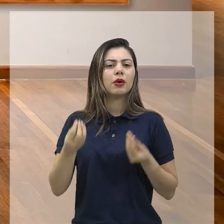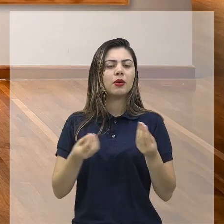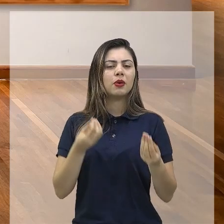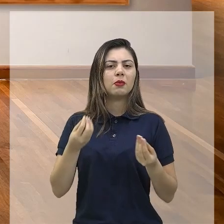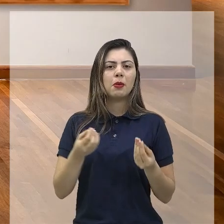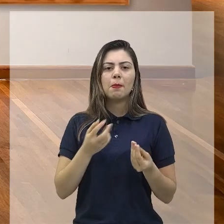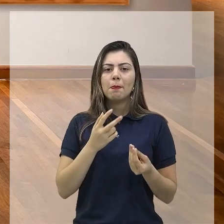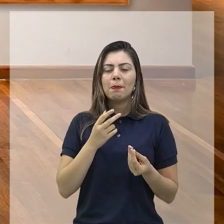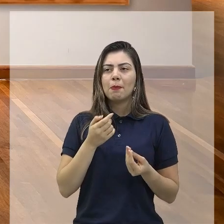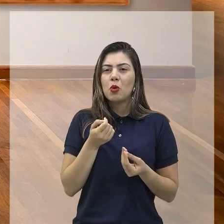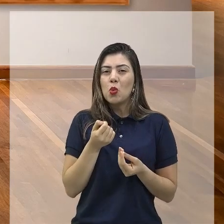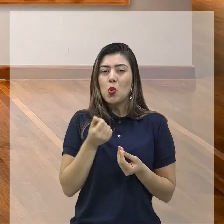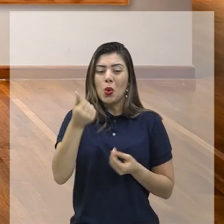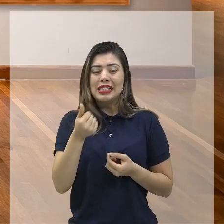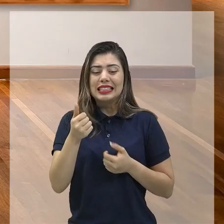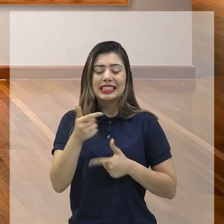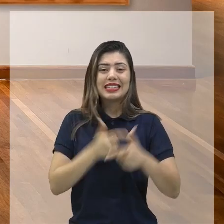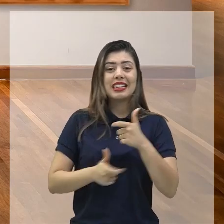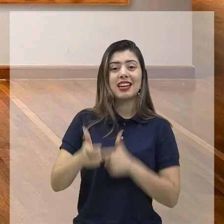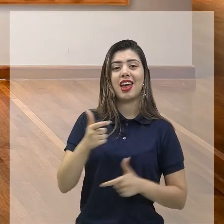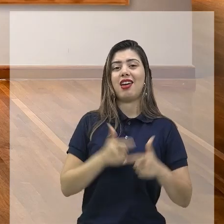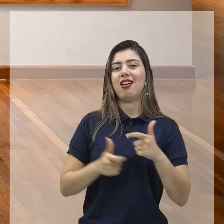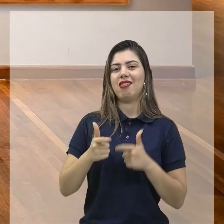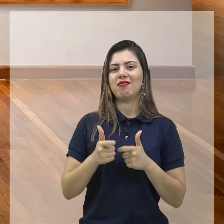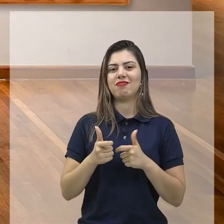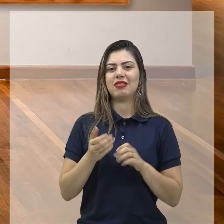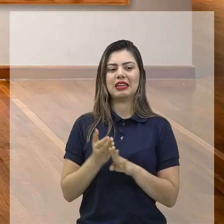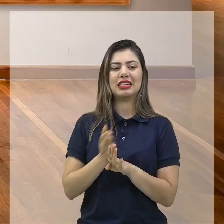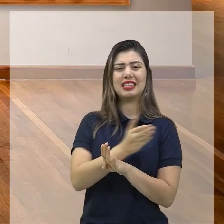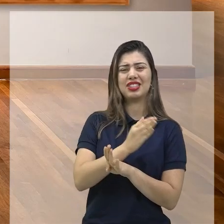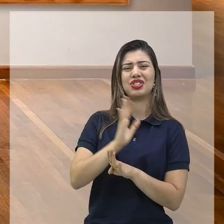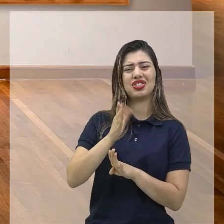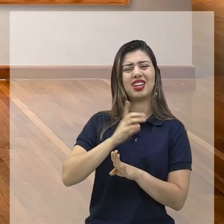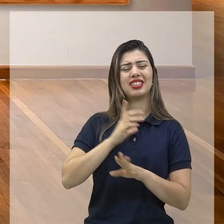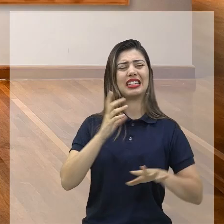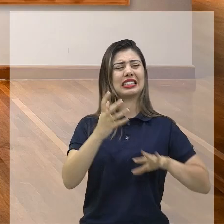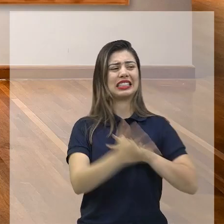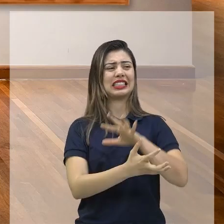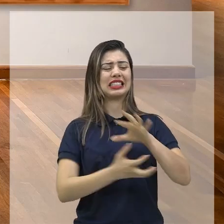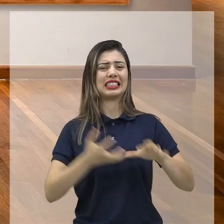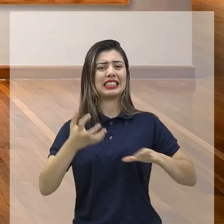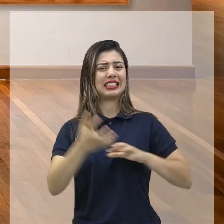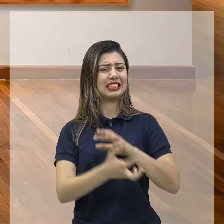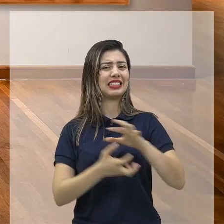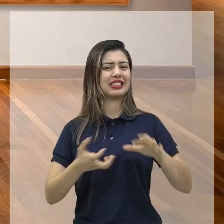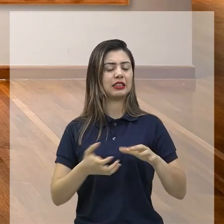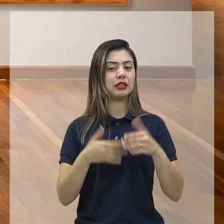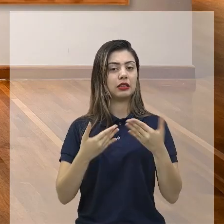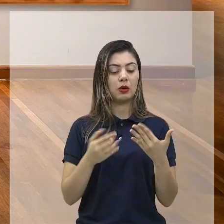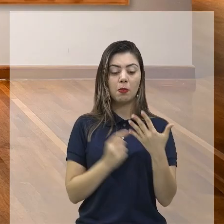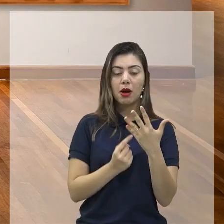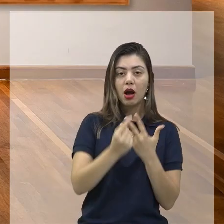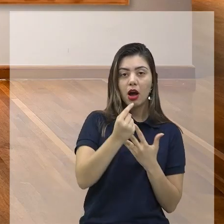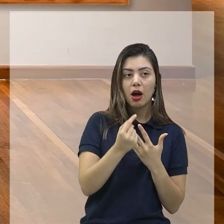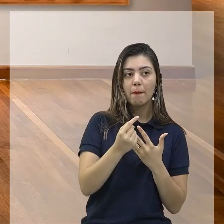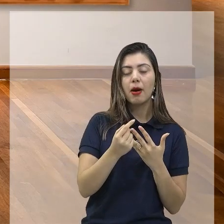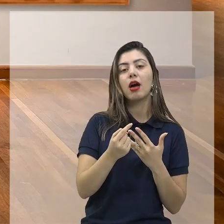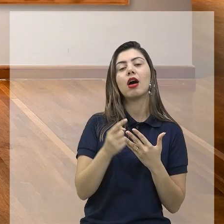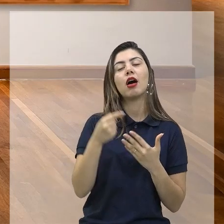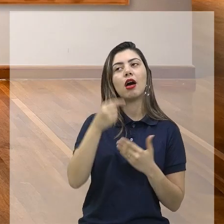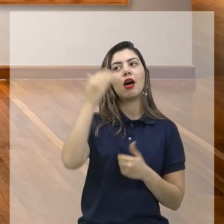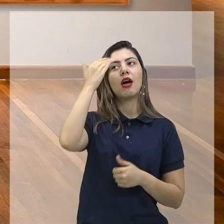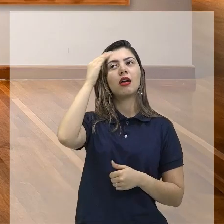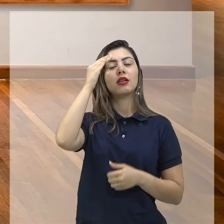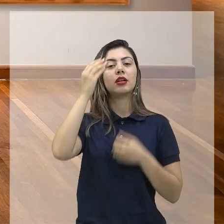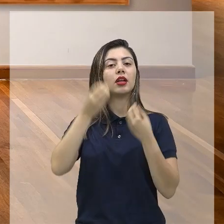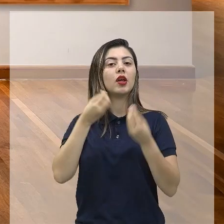uma bomba prestes a estourar. Então, a gente precisa perceber esses fatores, porque eles são importantíssimos para a gente